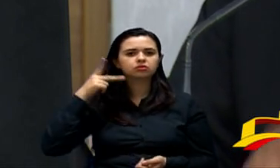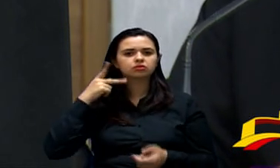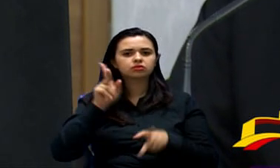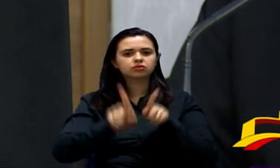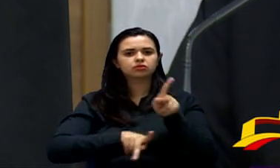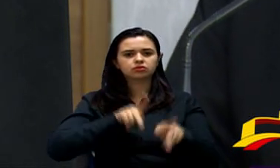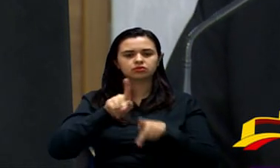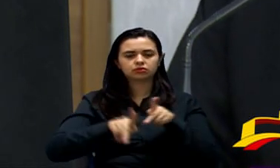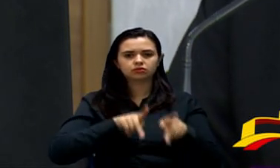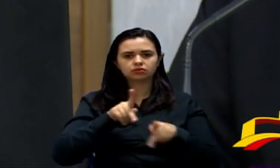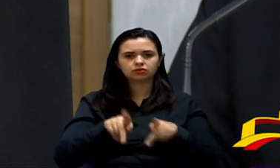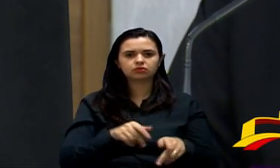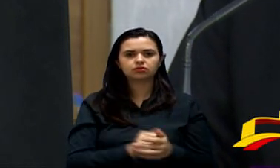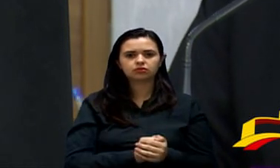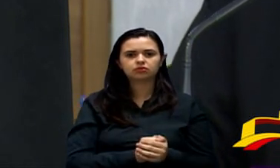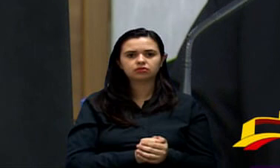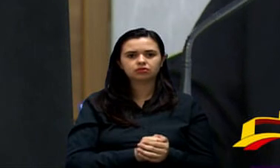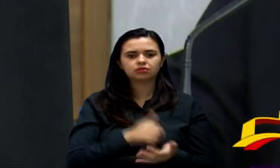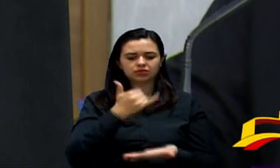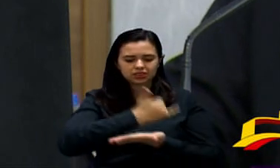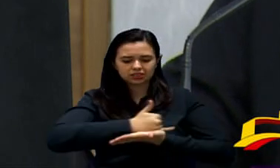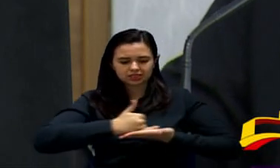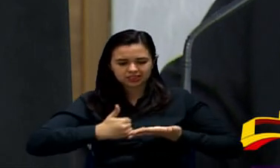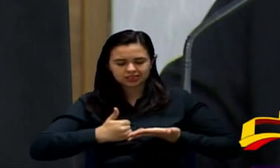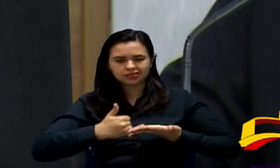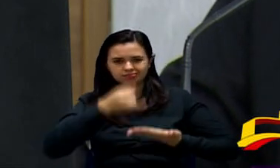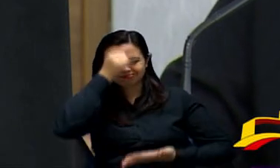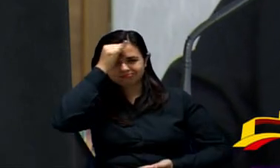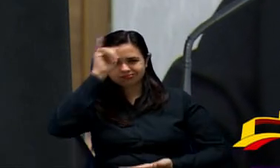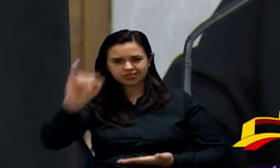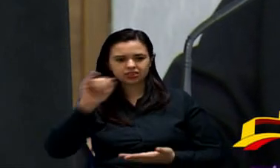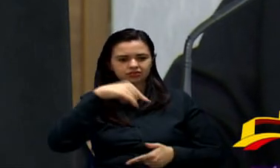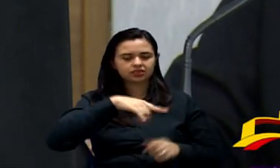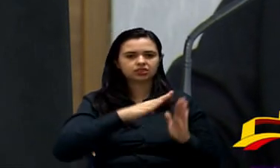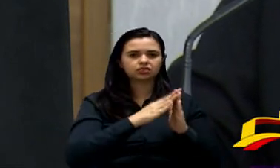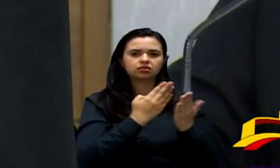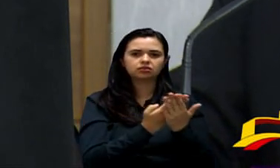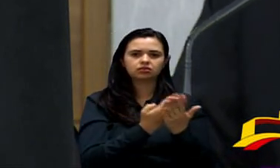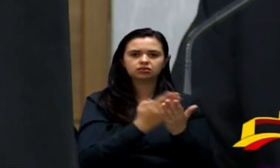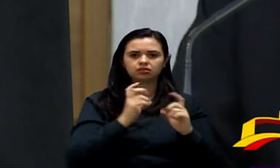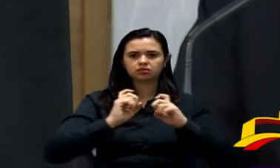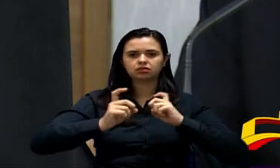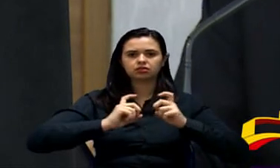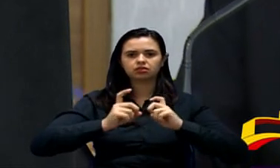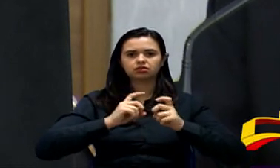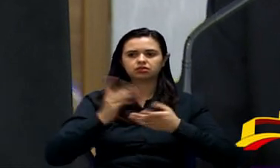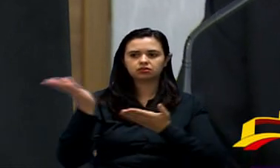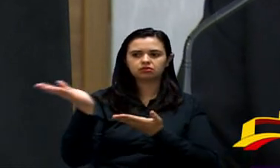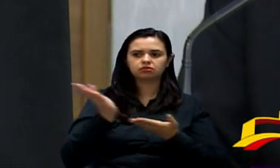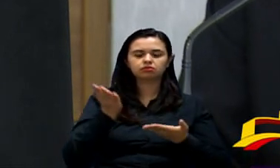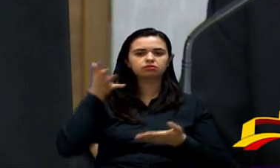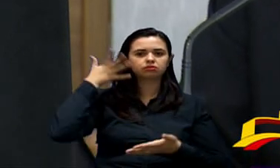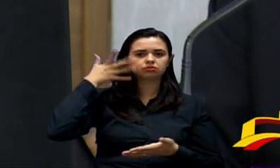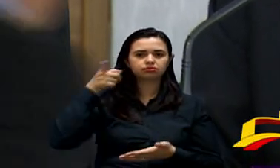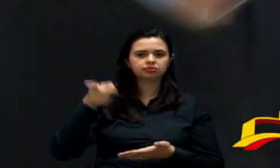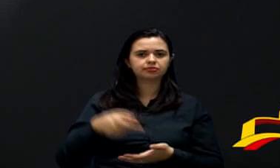para a prevenção ao uso de drogas em geral nas escolas. Eu coloco em discussão. Com a palavra, o